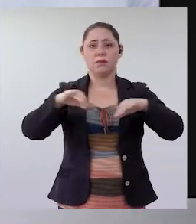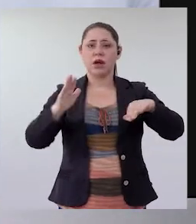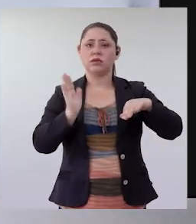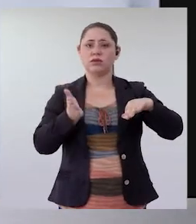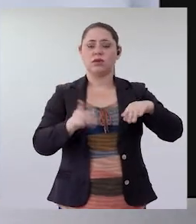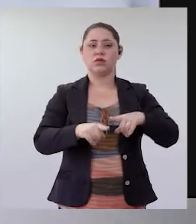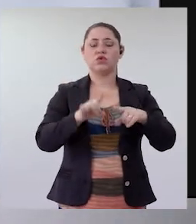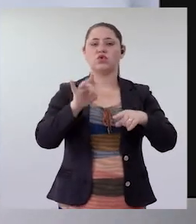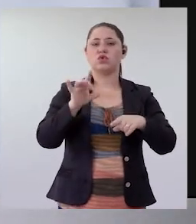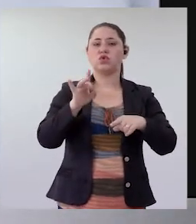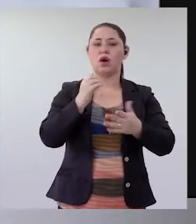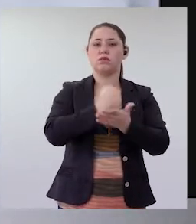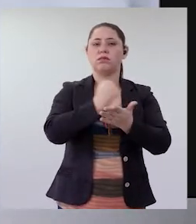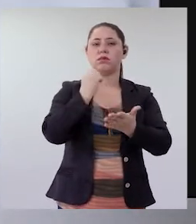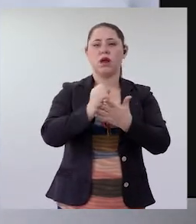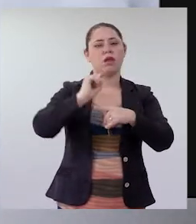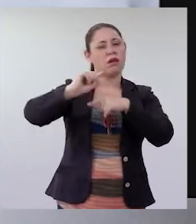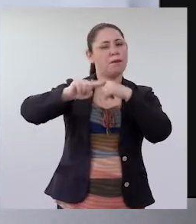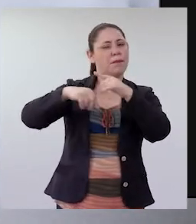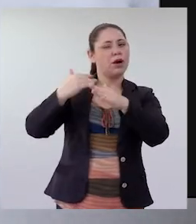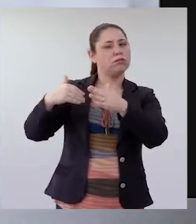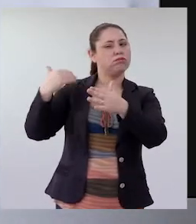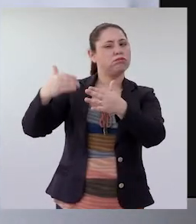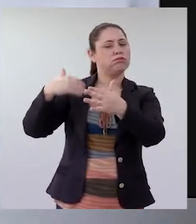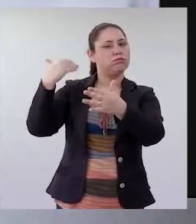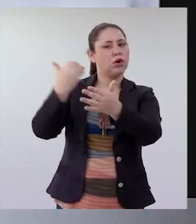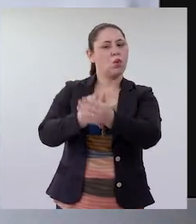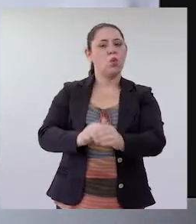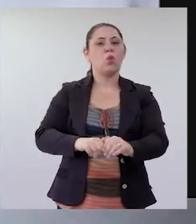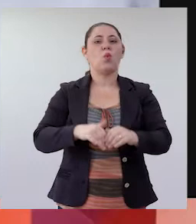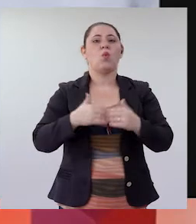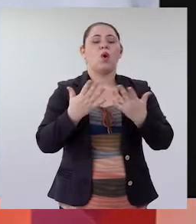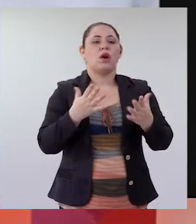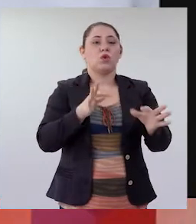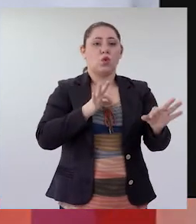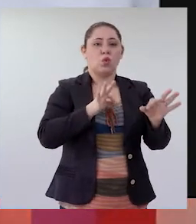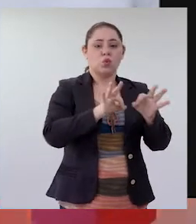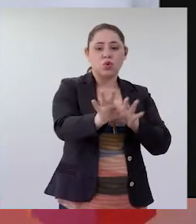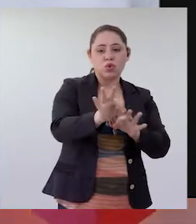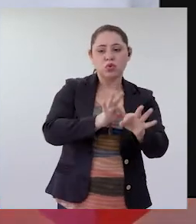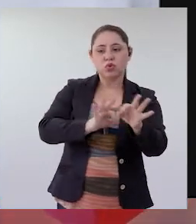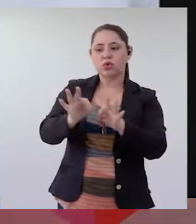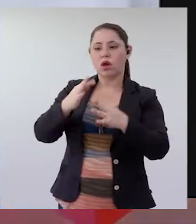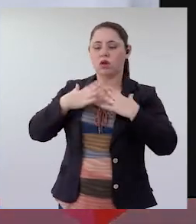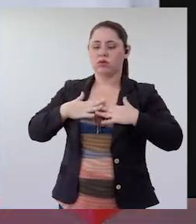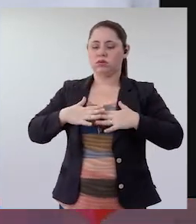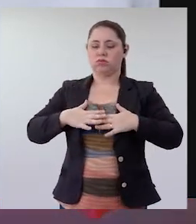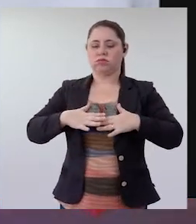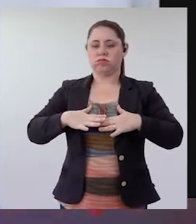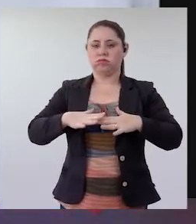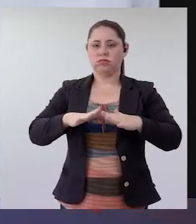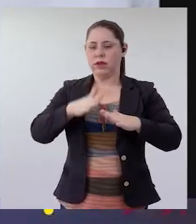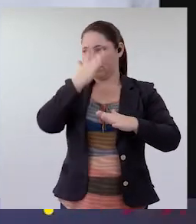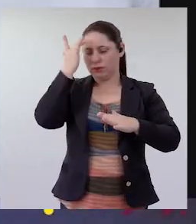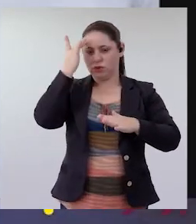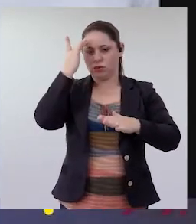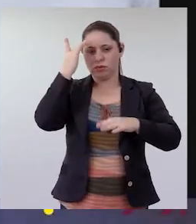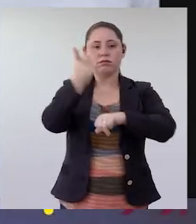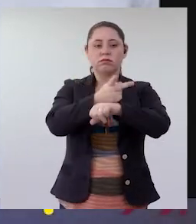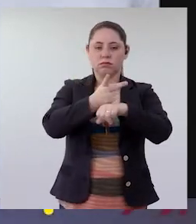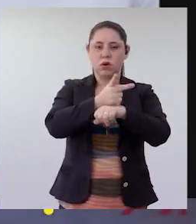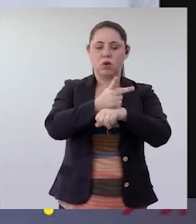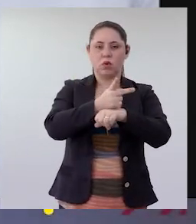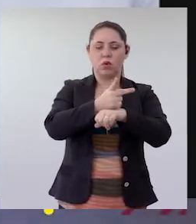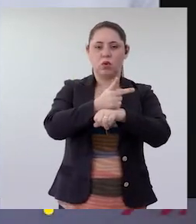né, e só um pouco mais à frente, né, às vezes quando as questões se ajeitam, se acalmam um pouco mais, que eles vão sim